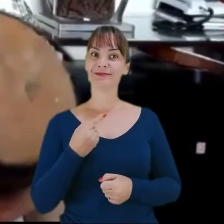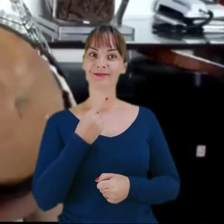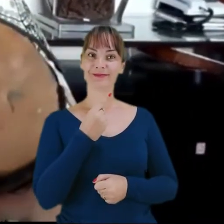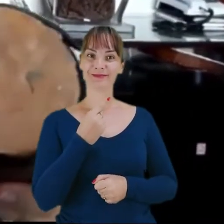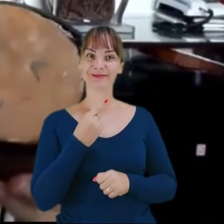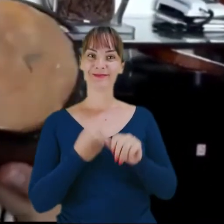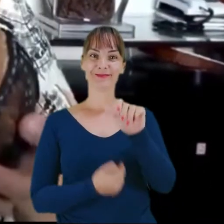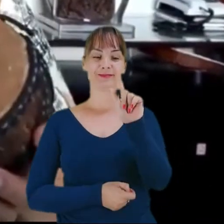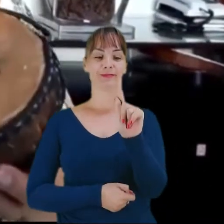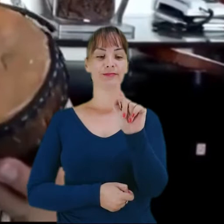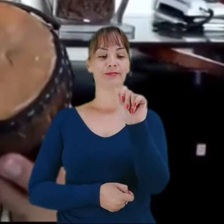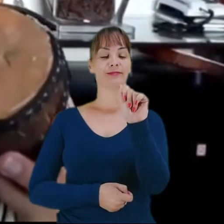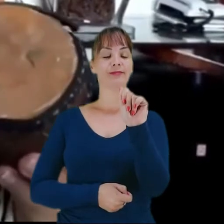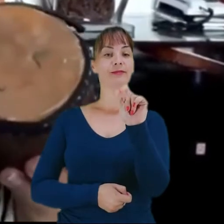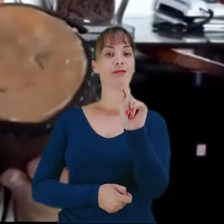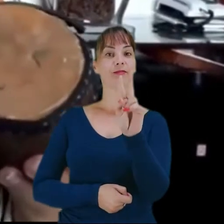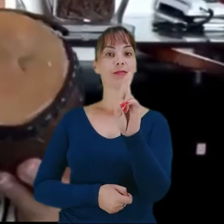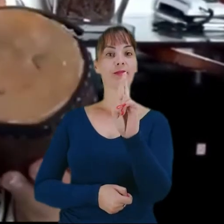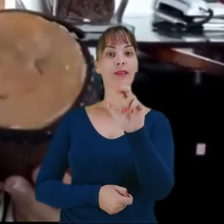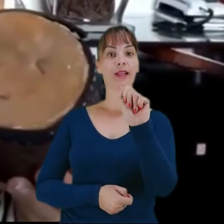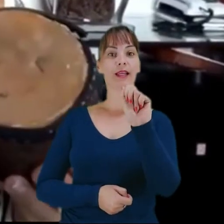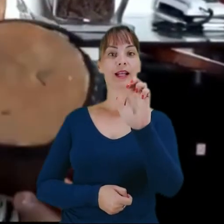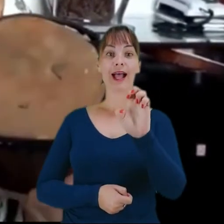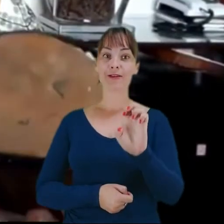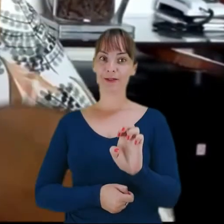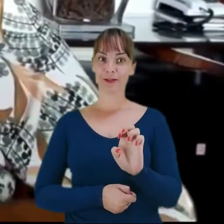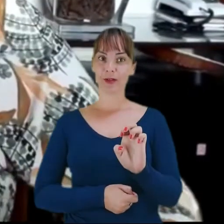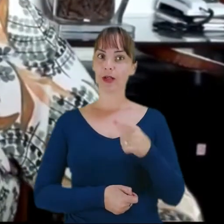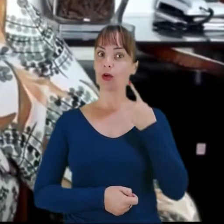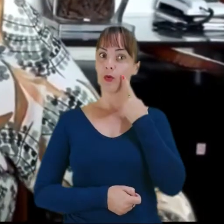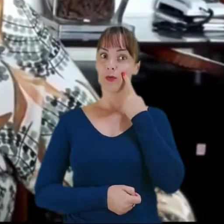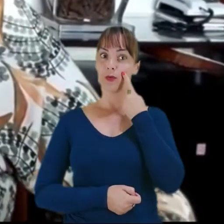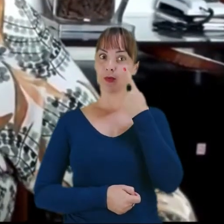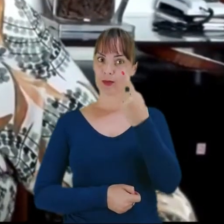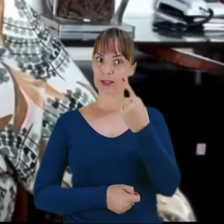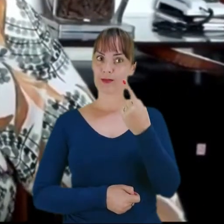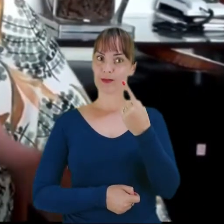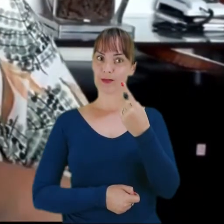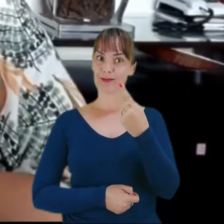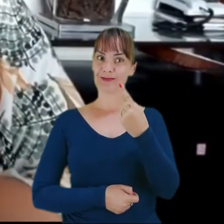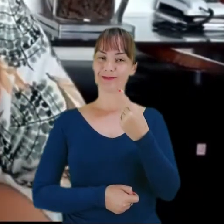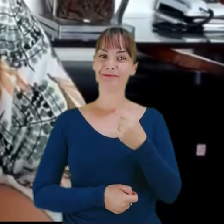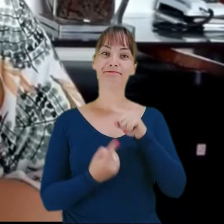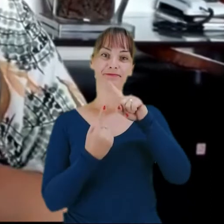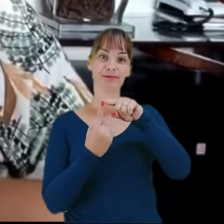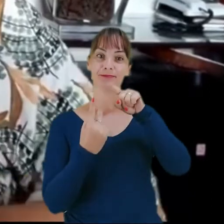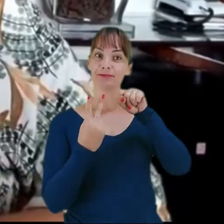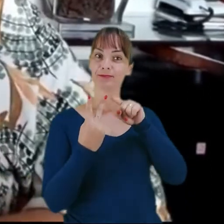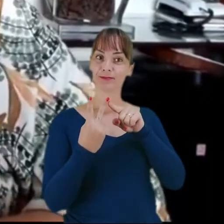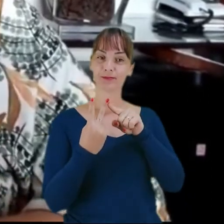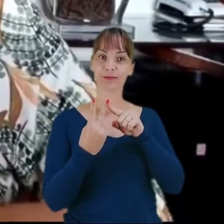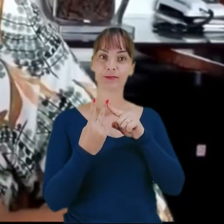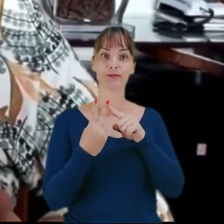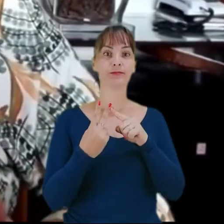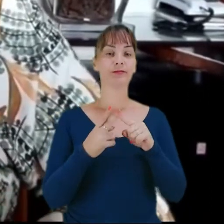som grave, ó. Então você viu a altura, o som agudo e o som